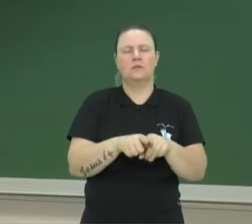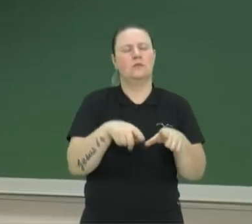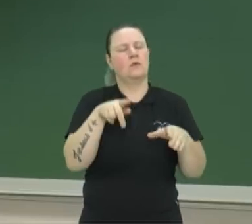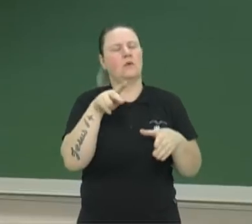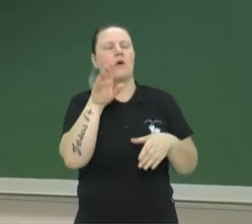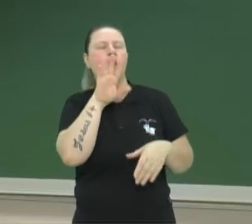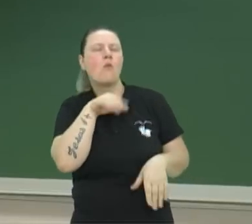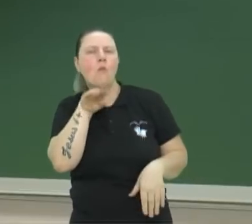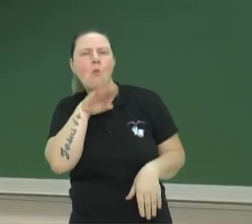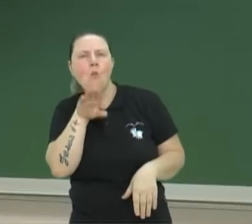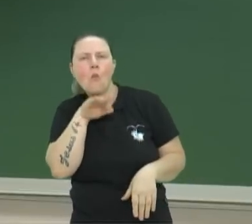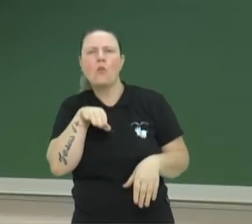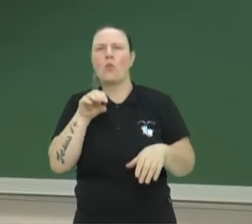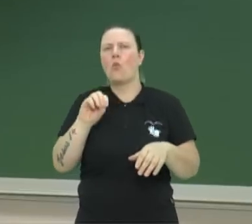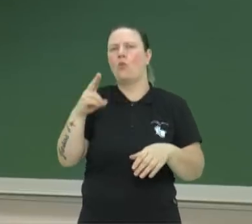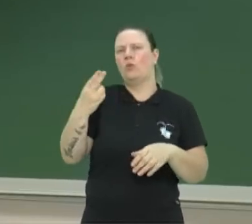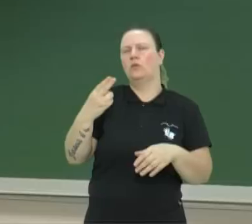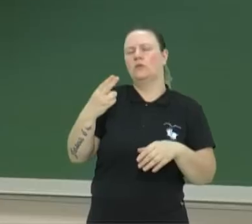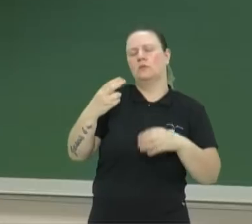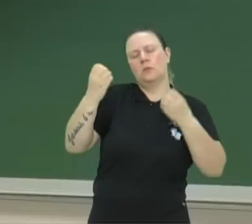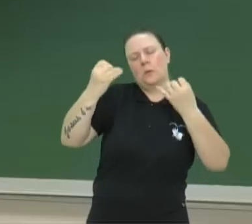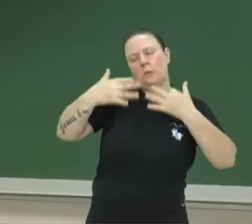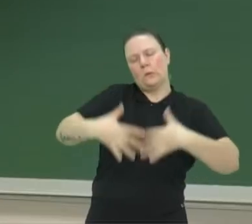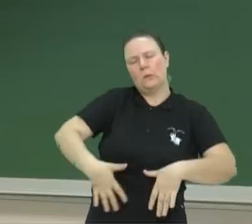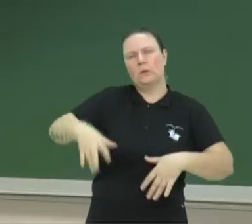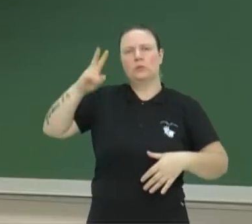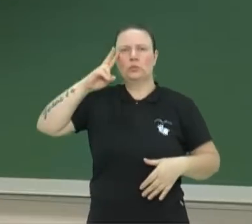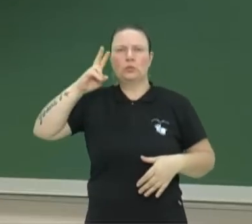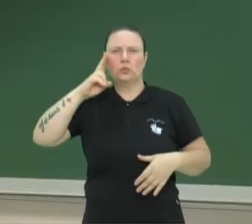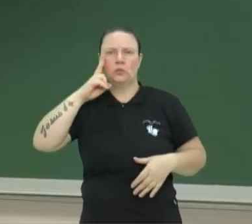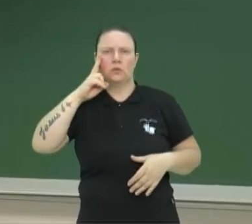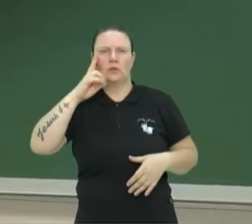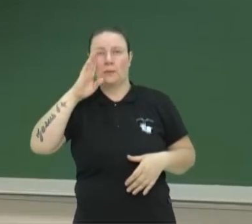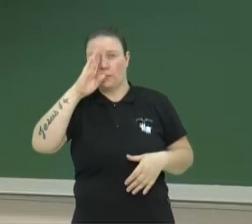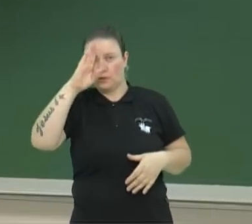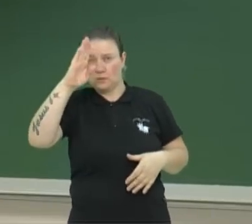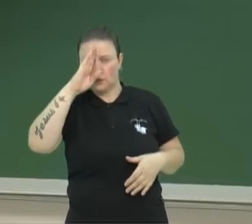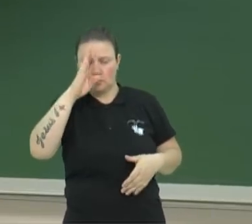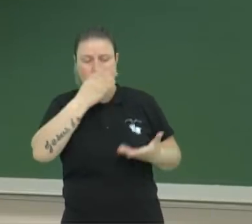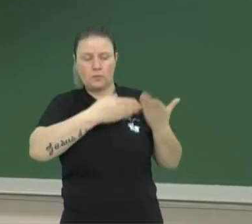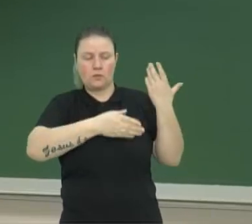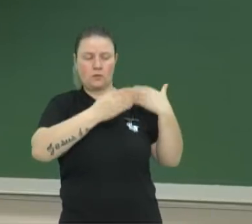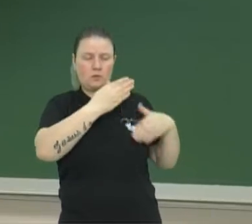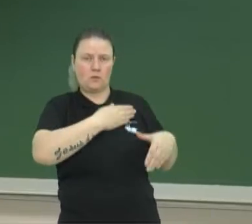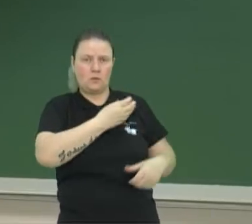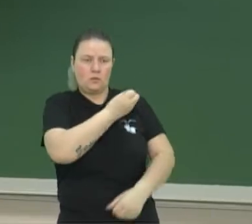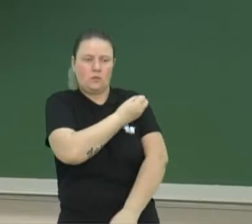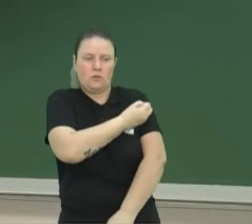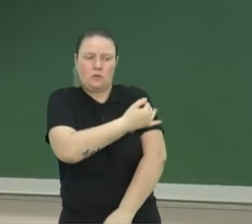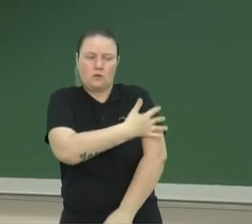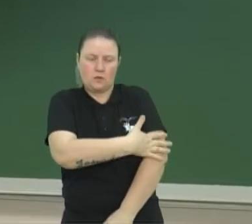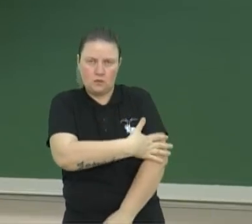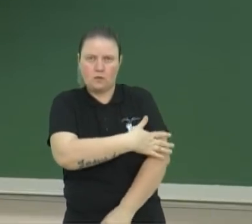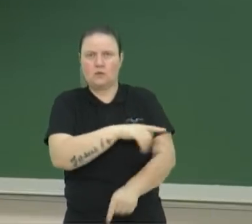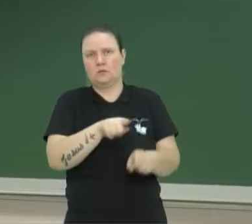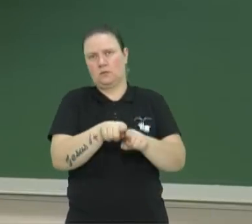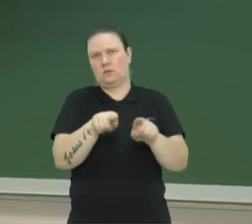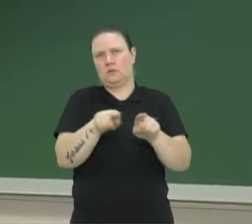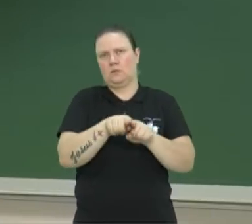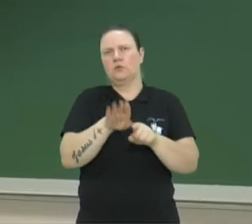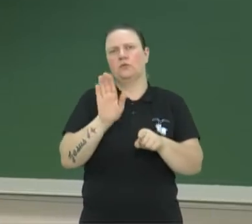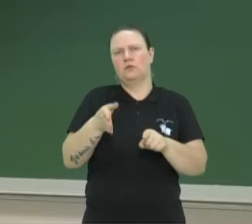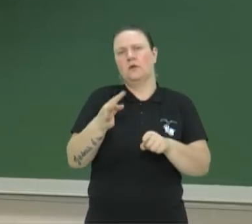né? Principalmente quando a gente era mais novo, mais jovem, lá no ensino Fundamental 1, né? E às